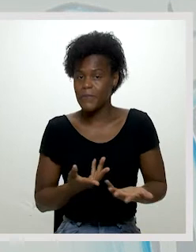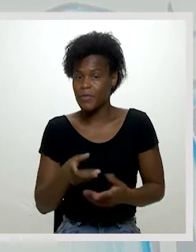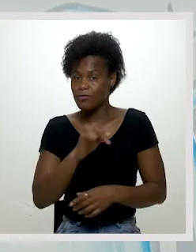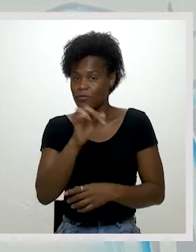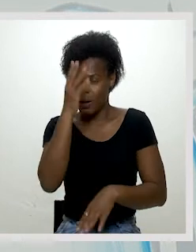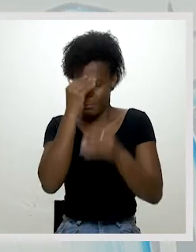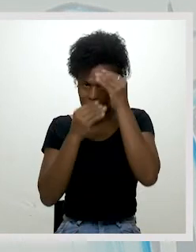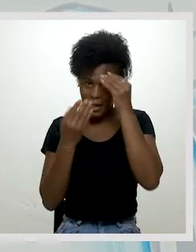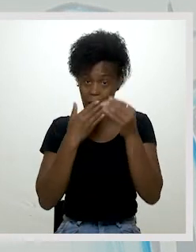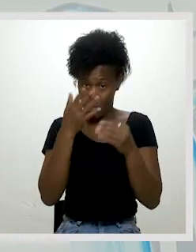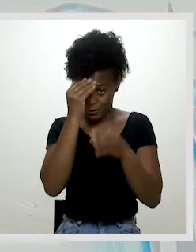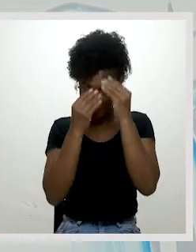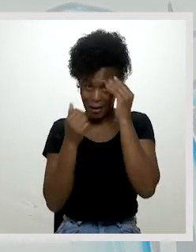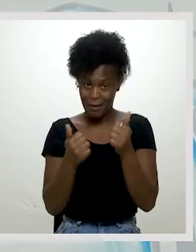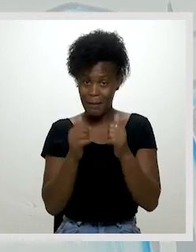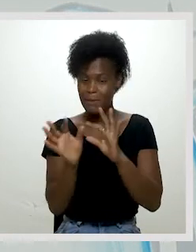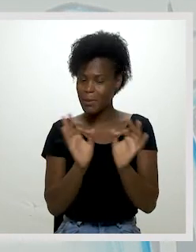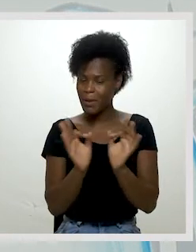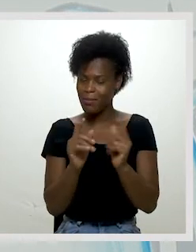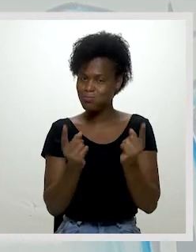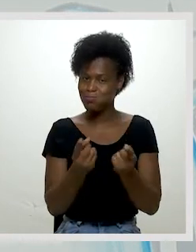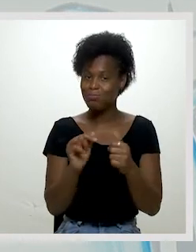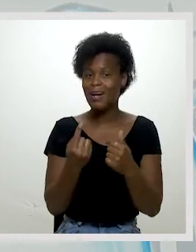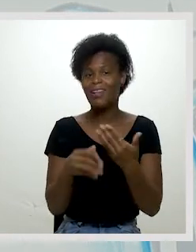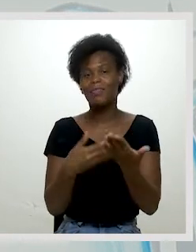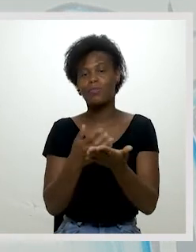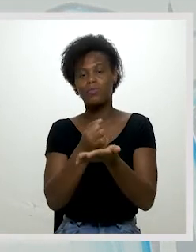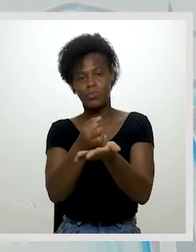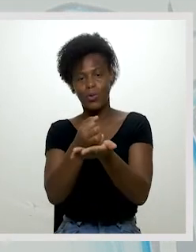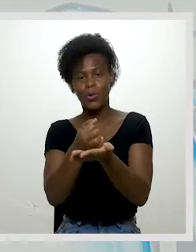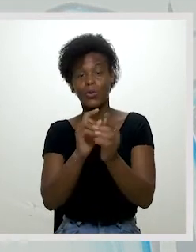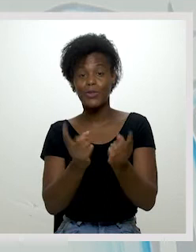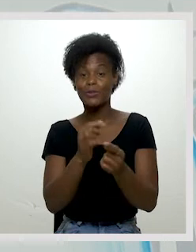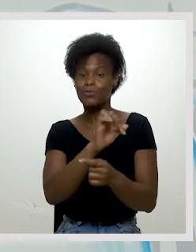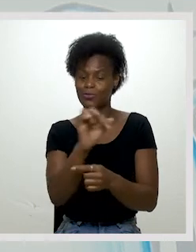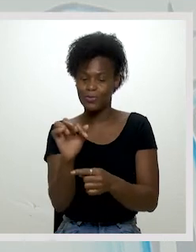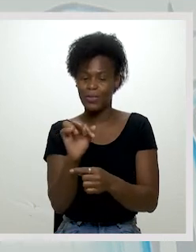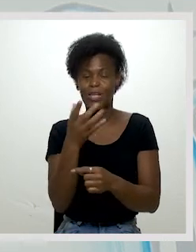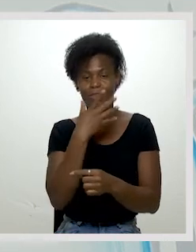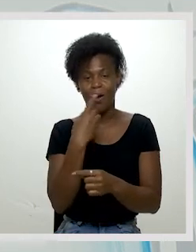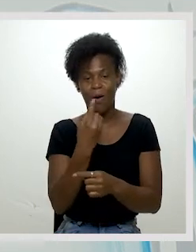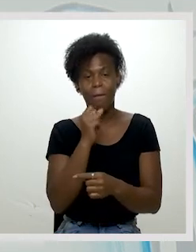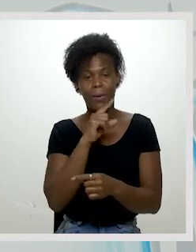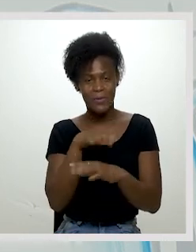que aprenderam a matéria, eu preparei um resumo para vos dar apoio no resumo que vocês